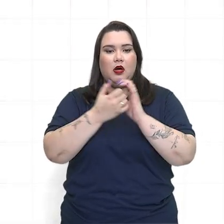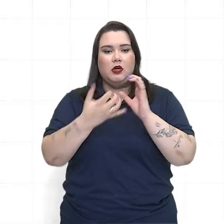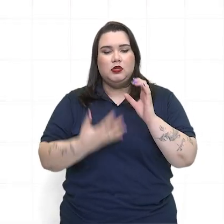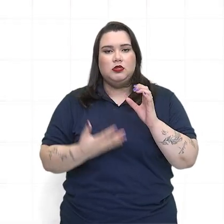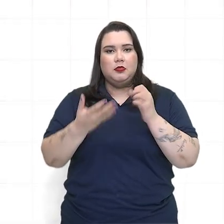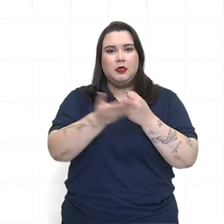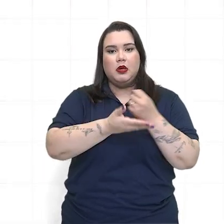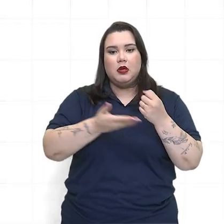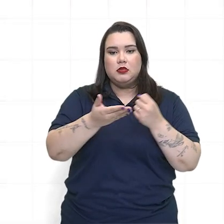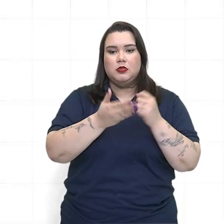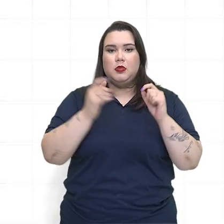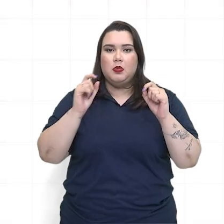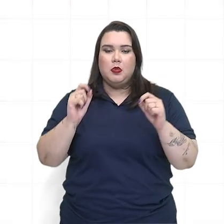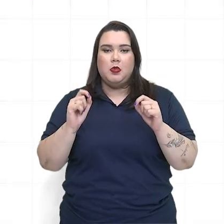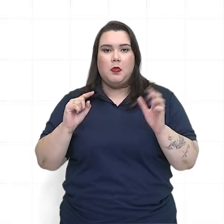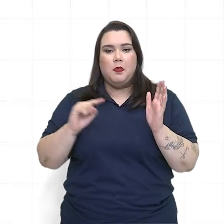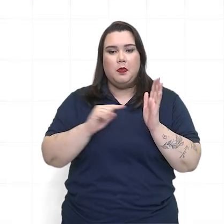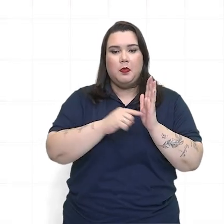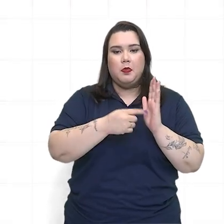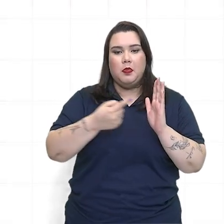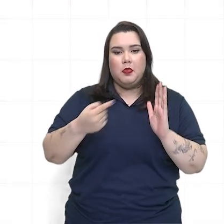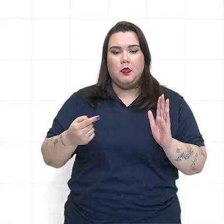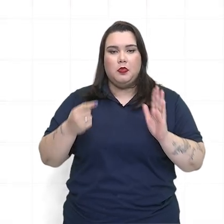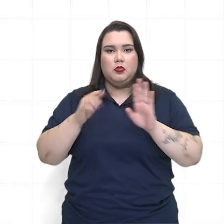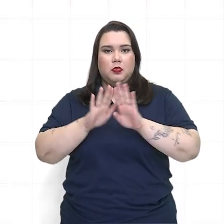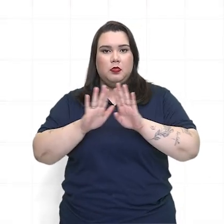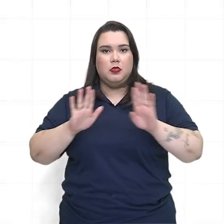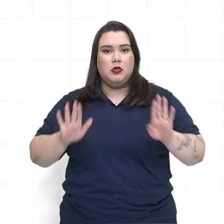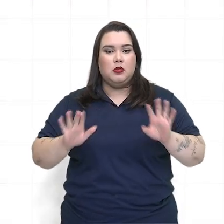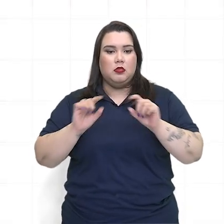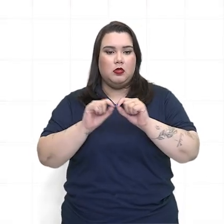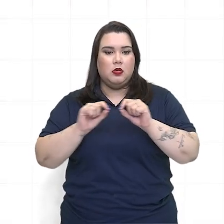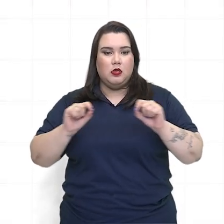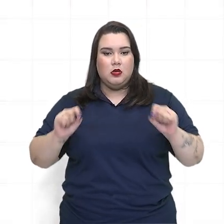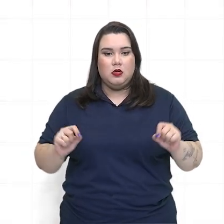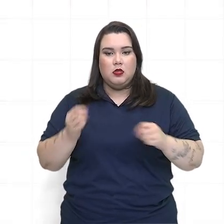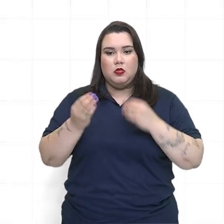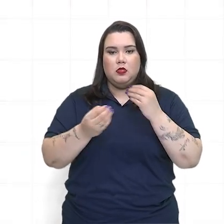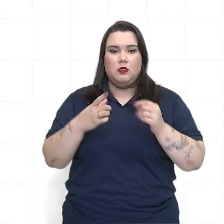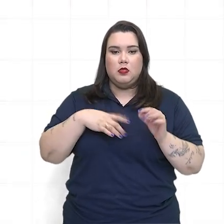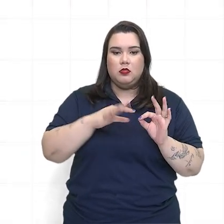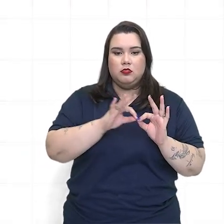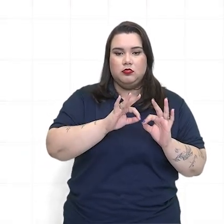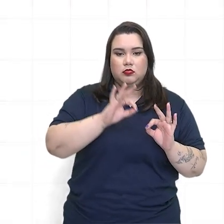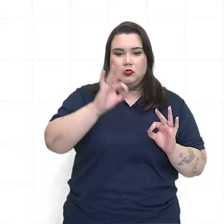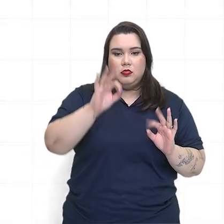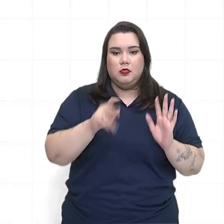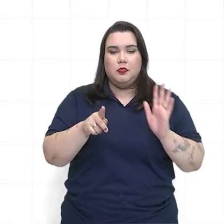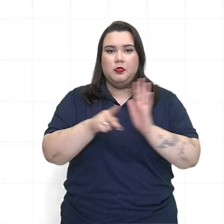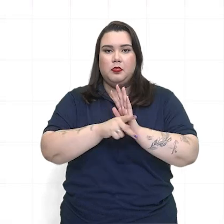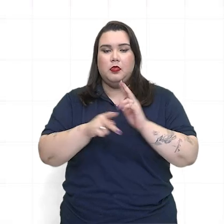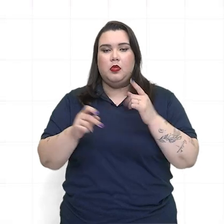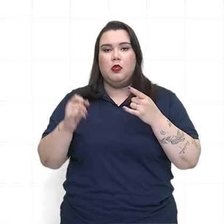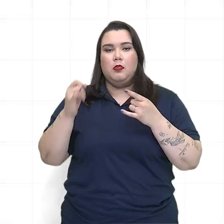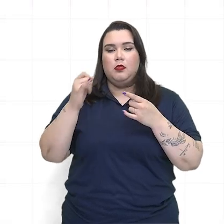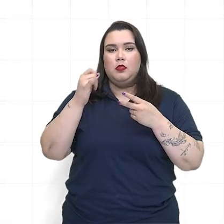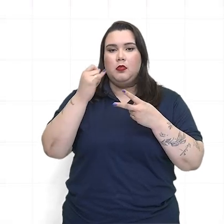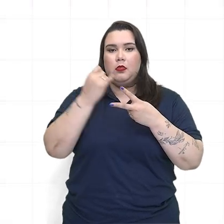noções primitivas, ponto, plano e reta, associação dos vértices de um polígono a